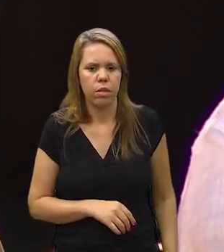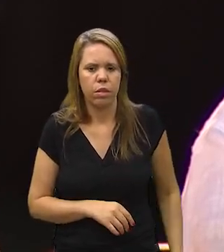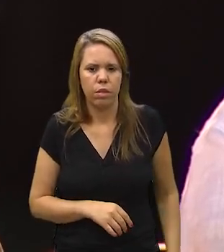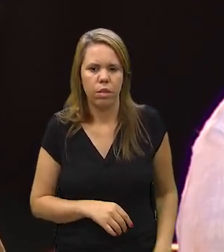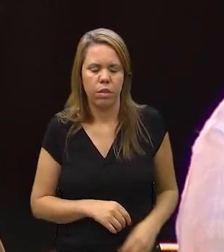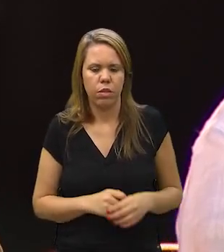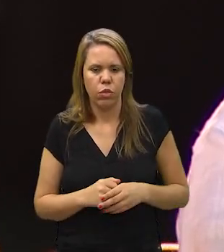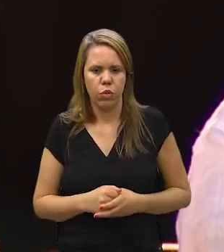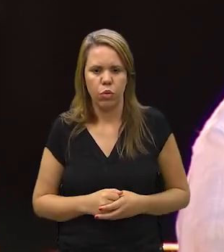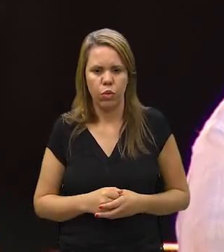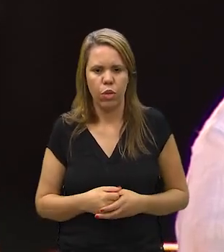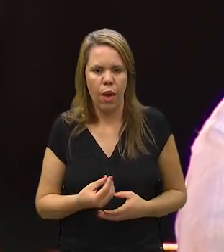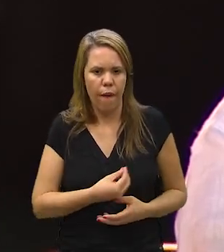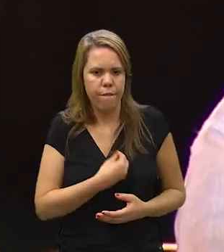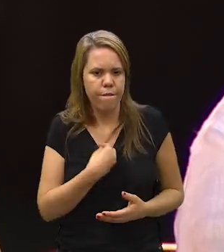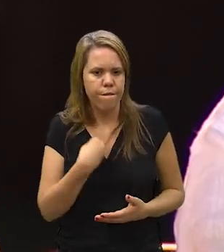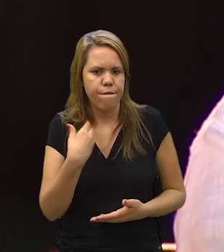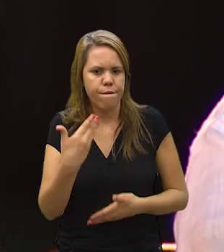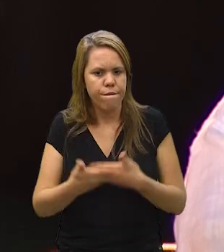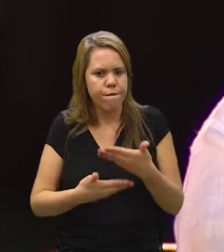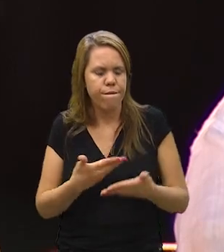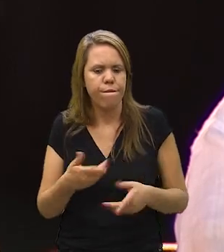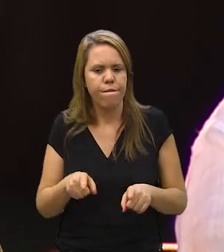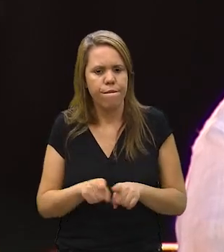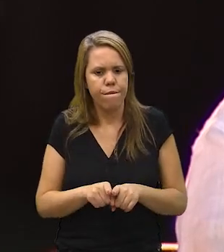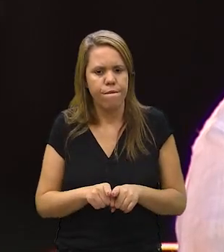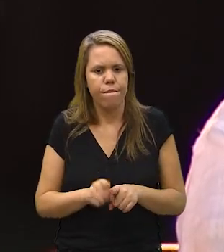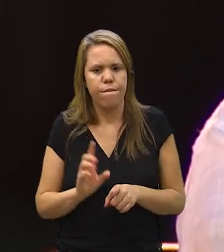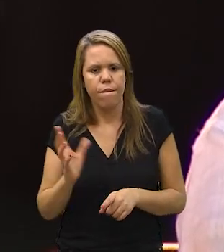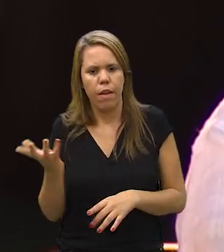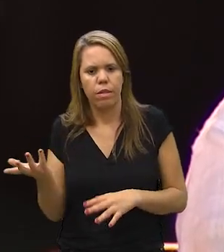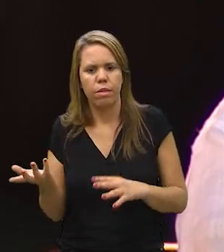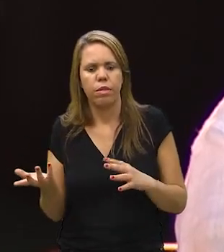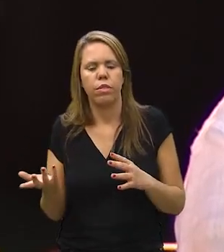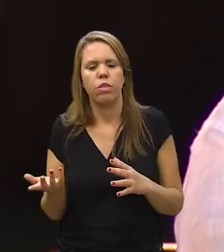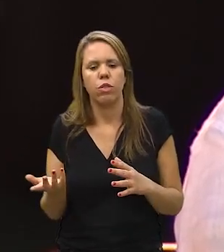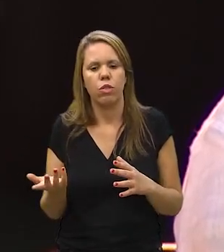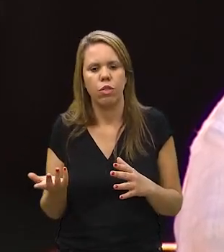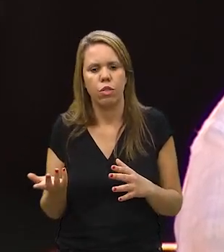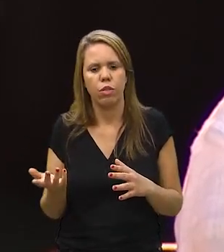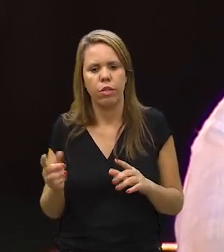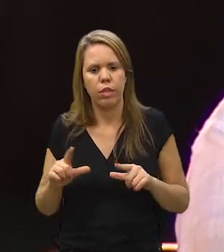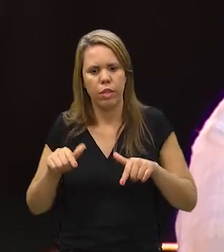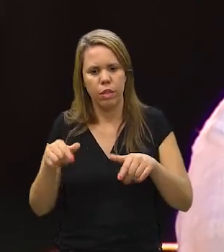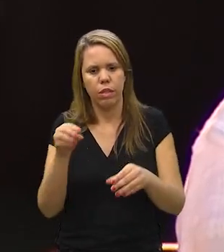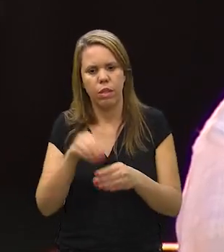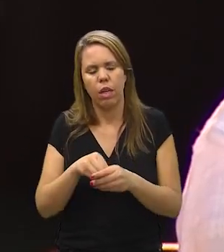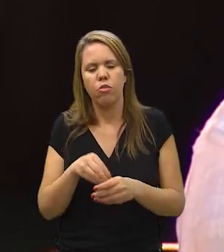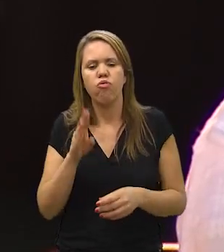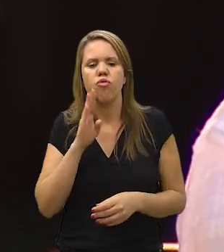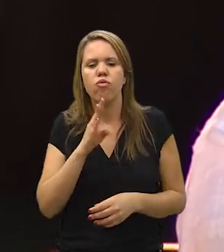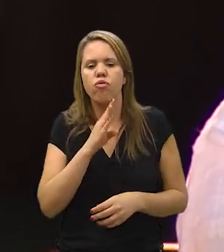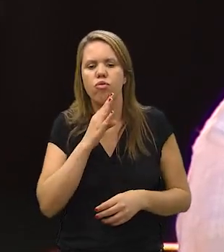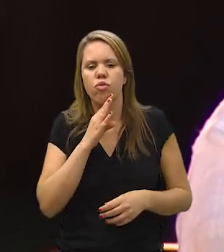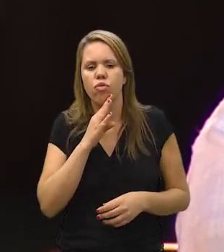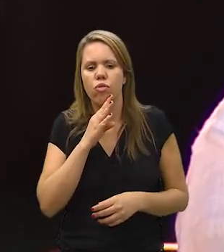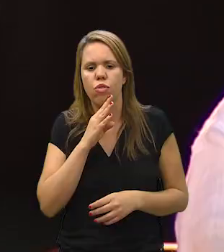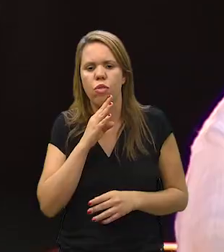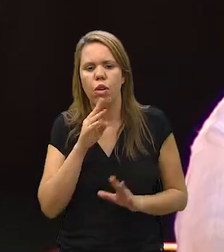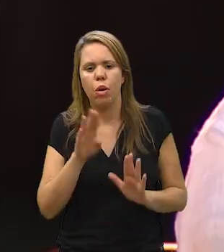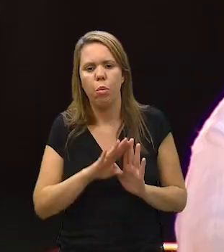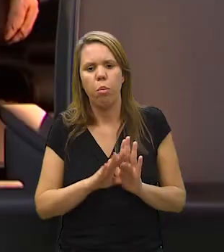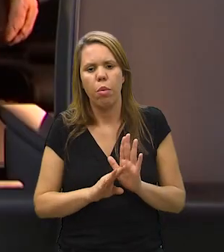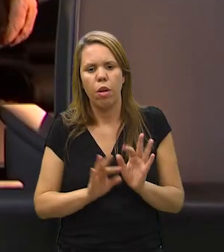a trama deles fica intercalando com o ato dentro de um bar, né? Com um plano